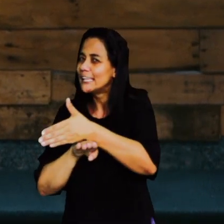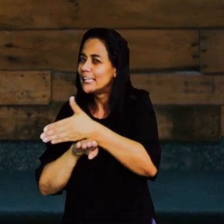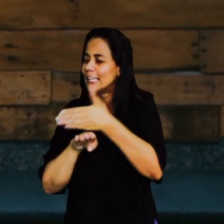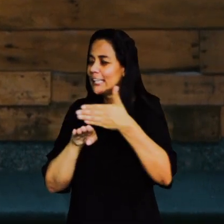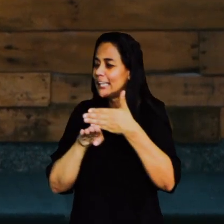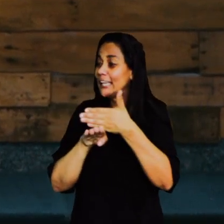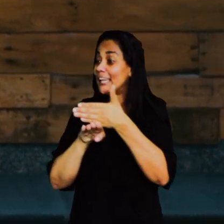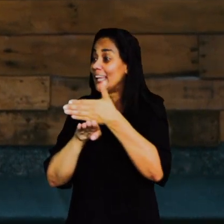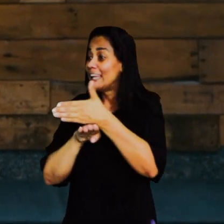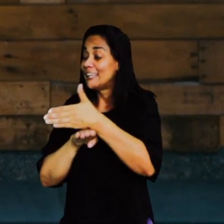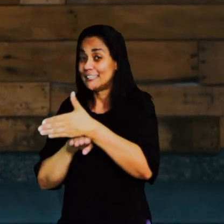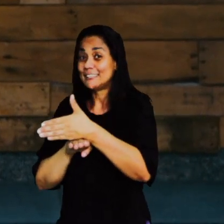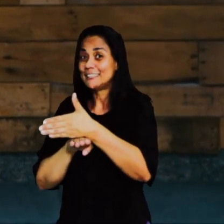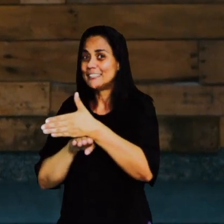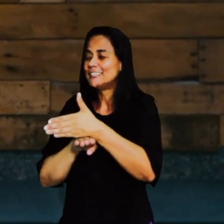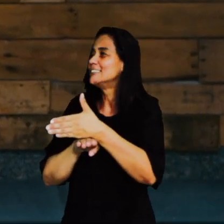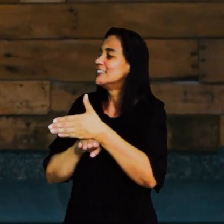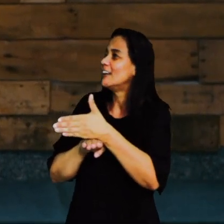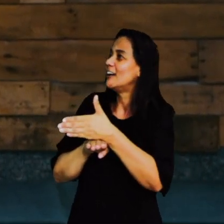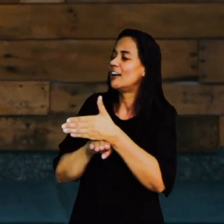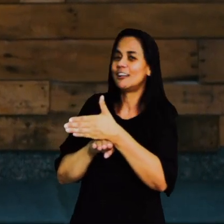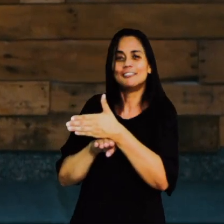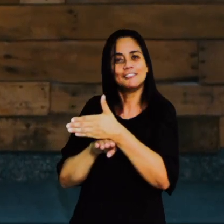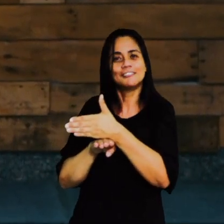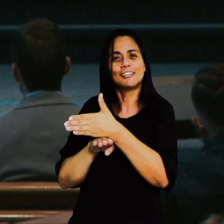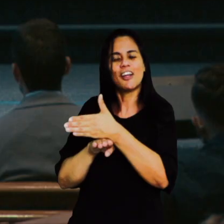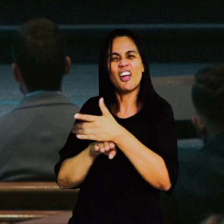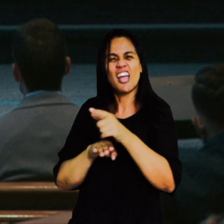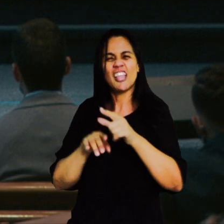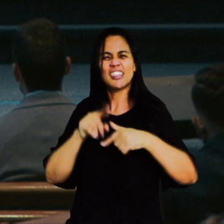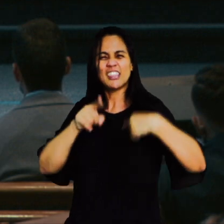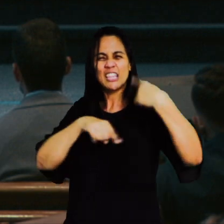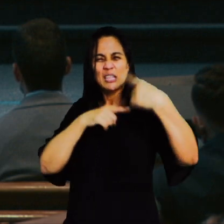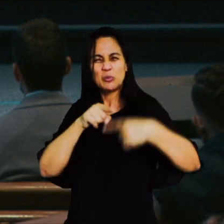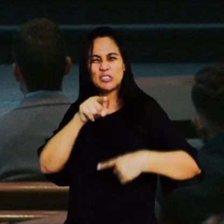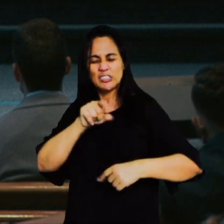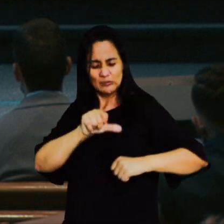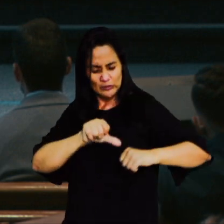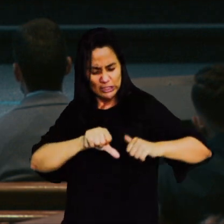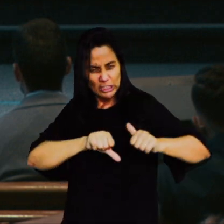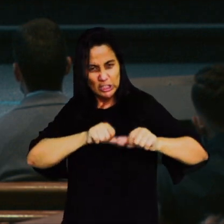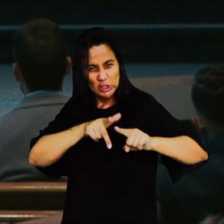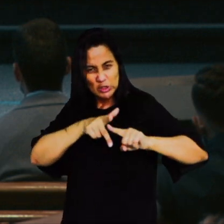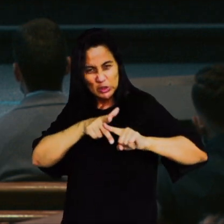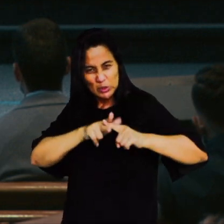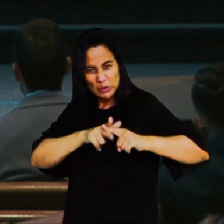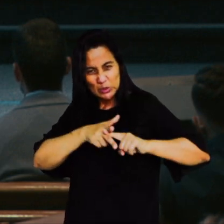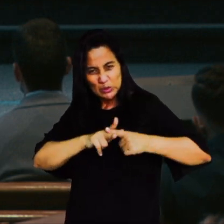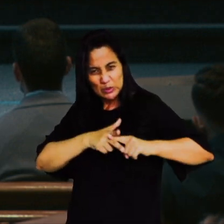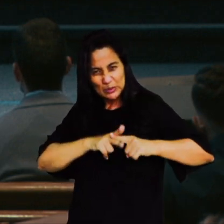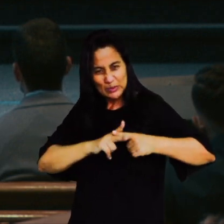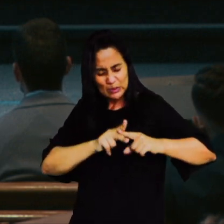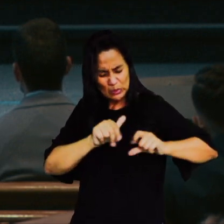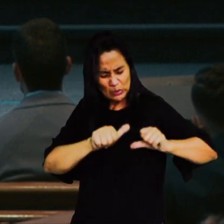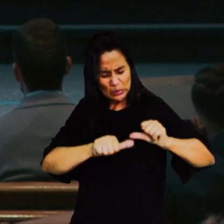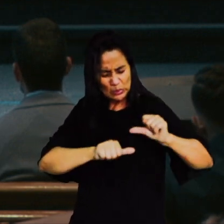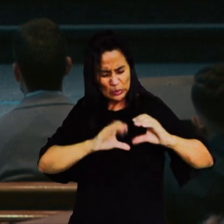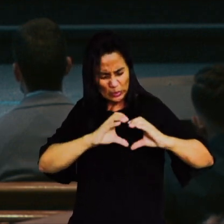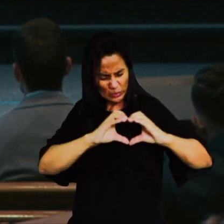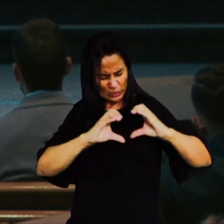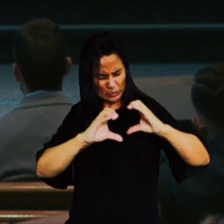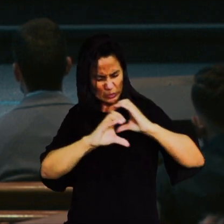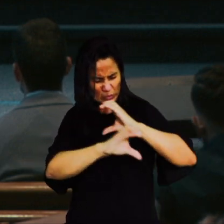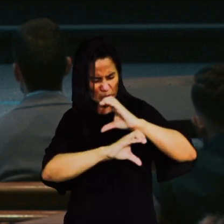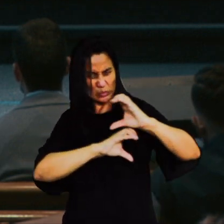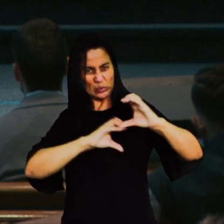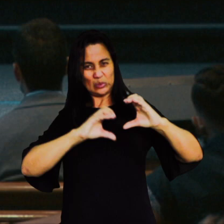depois que você passa por esta cirurgia, depois que você nasce de novo, que você é lavado